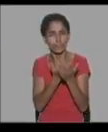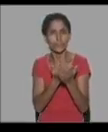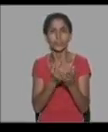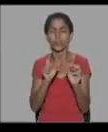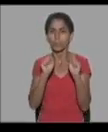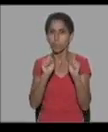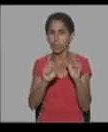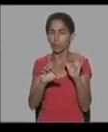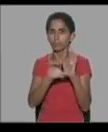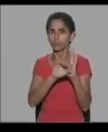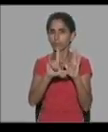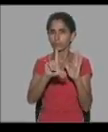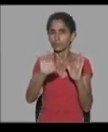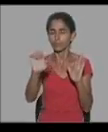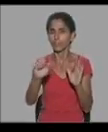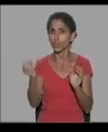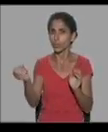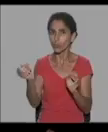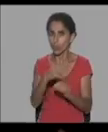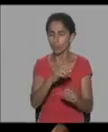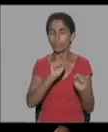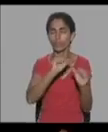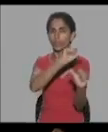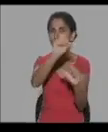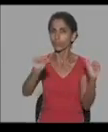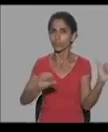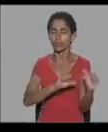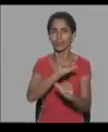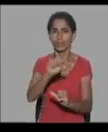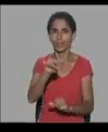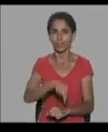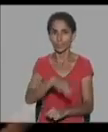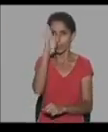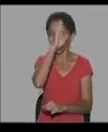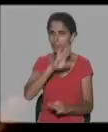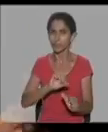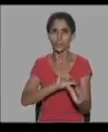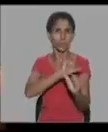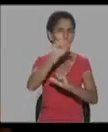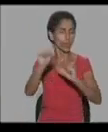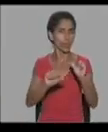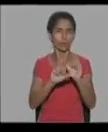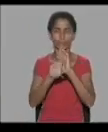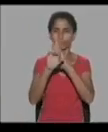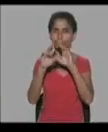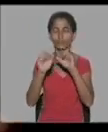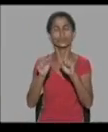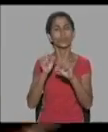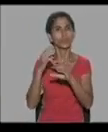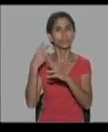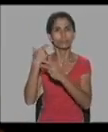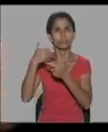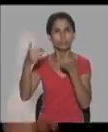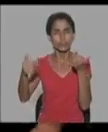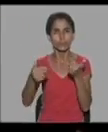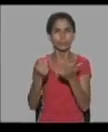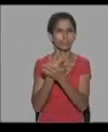uma nova constituinte pode mudar o perfil do país, né? Pode resgatar algumas coisas que ficaram lá para